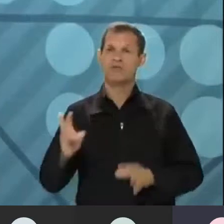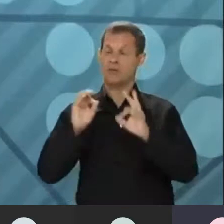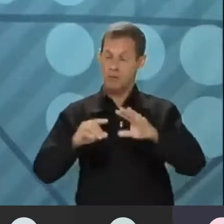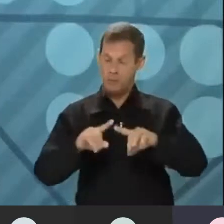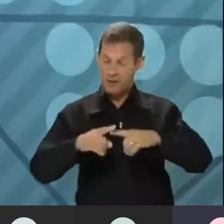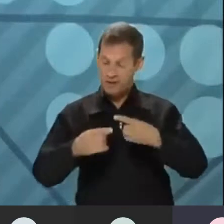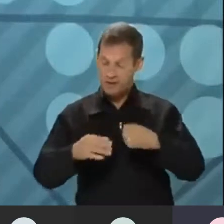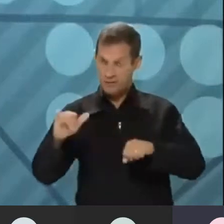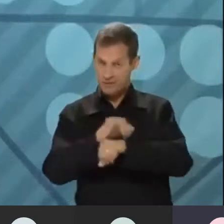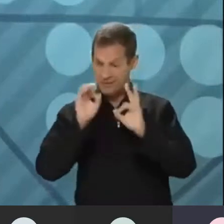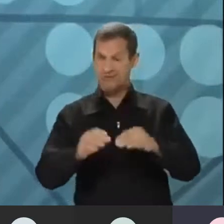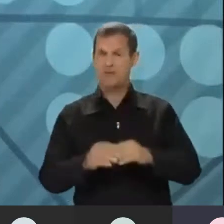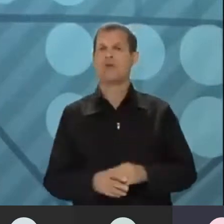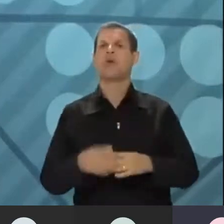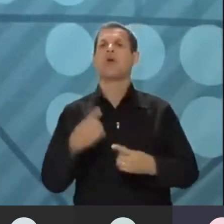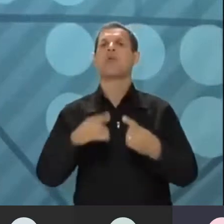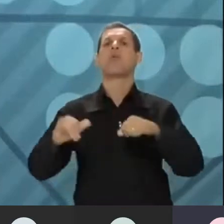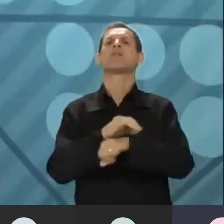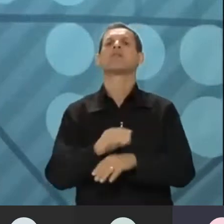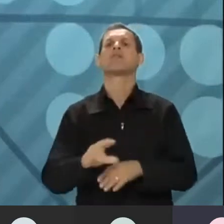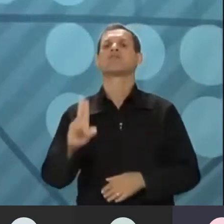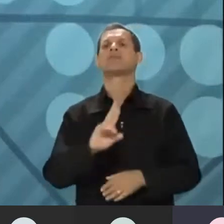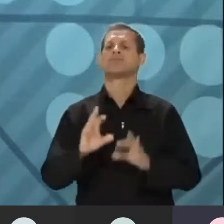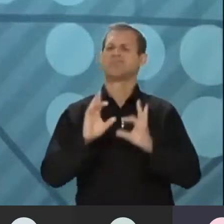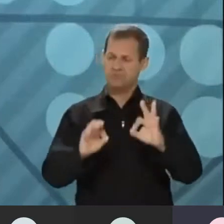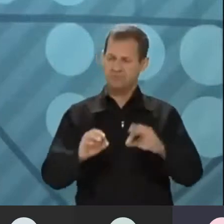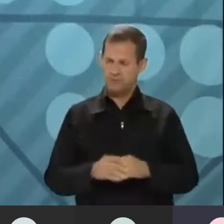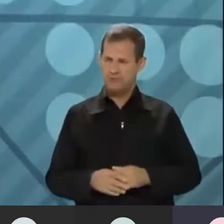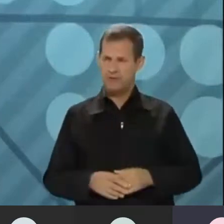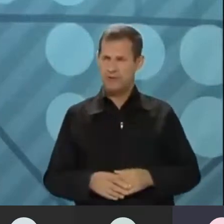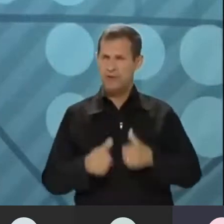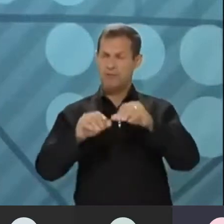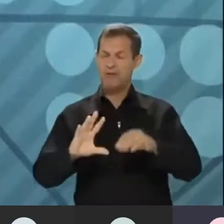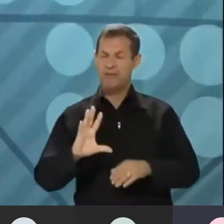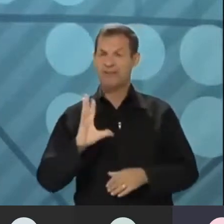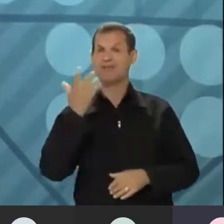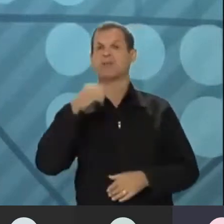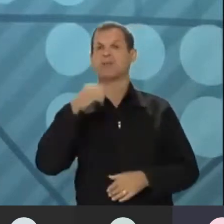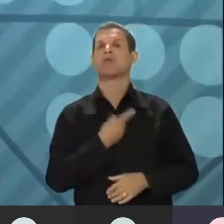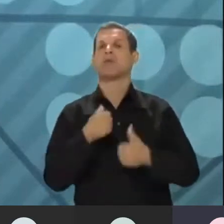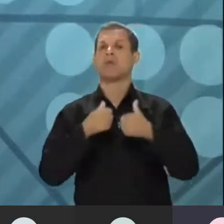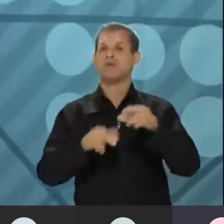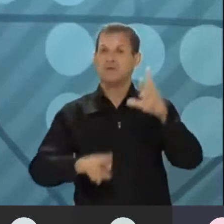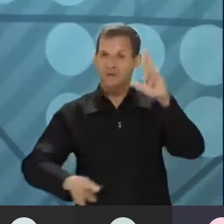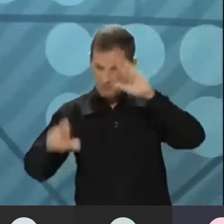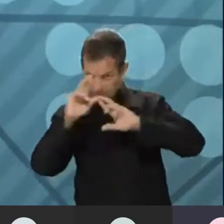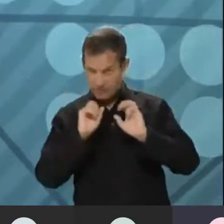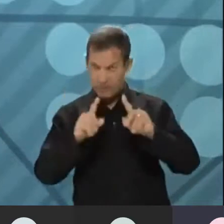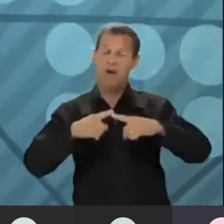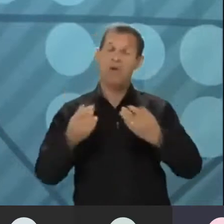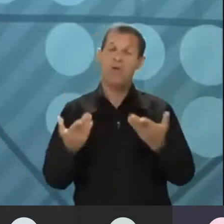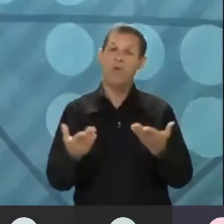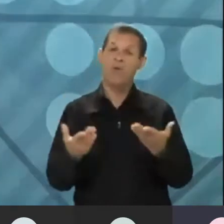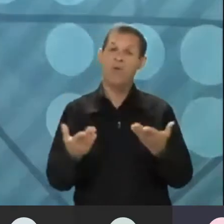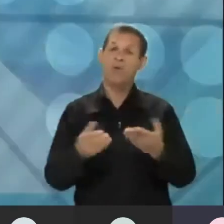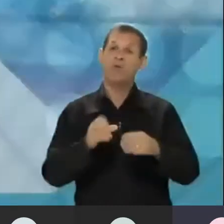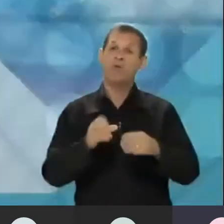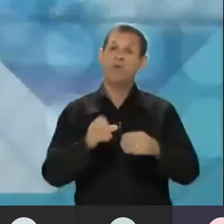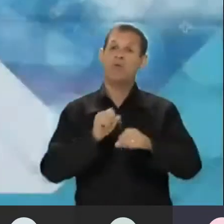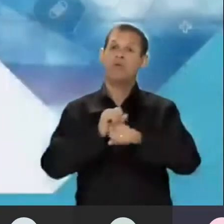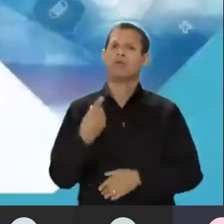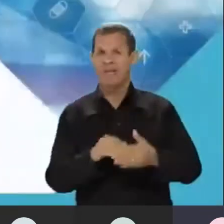necessárias e pensar, né, chegar em quais estratégias serão necessárias para essas condições climáticas que nós estamos analisando. Vamos ao quadro e